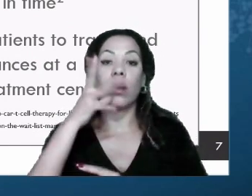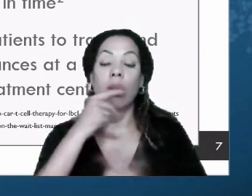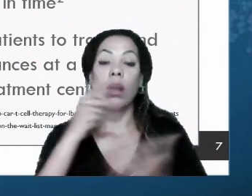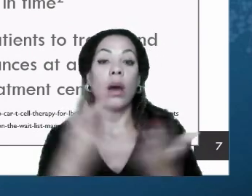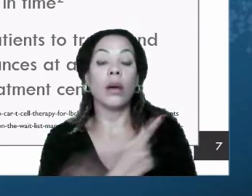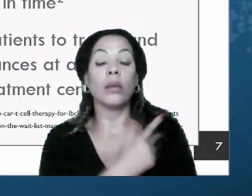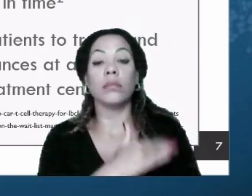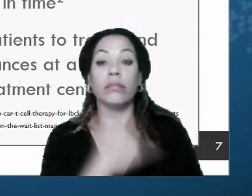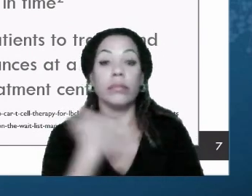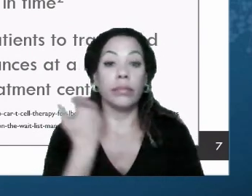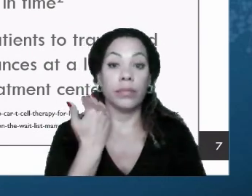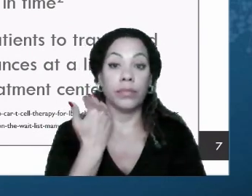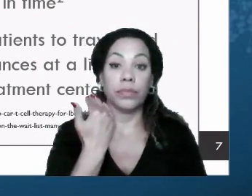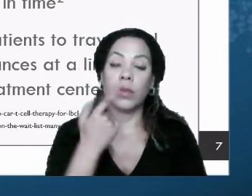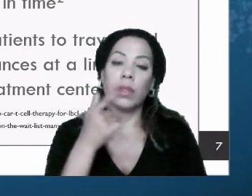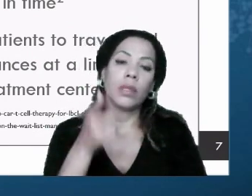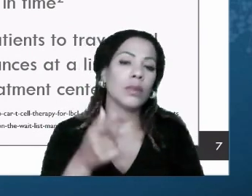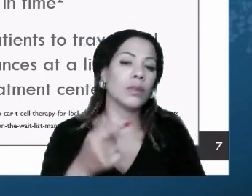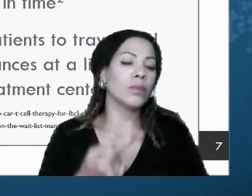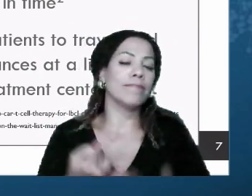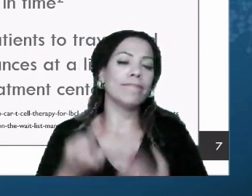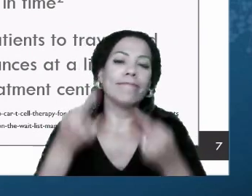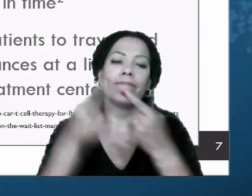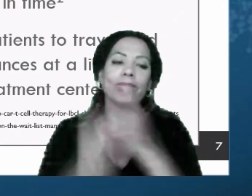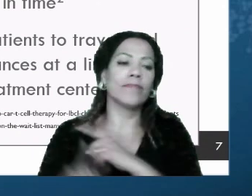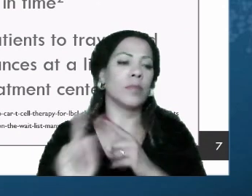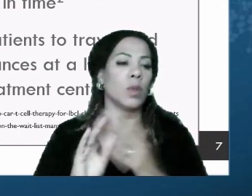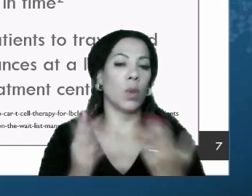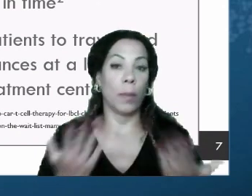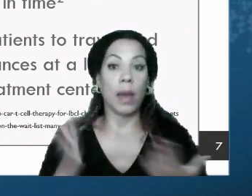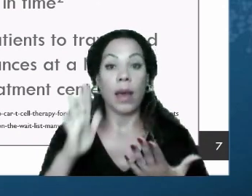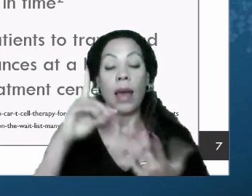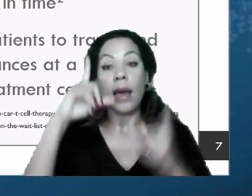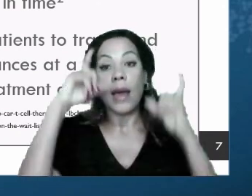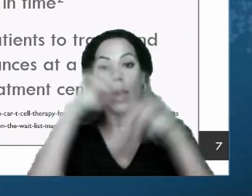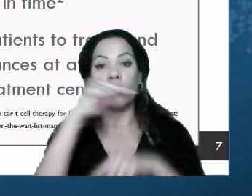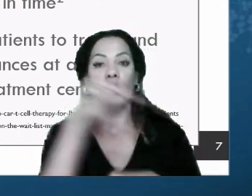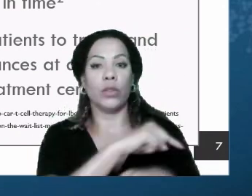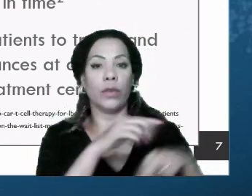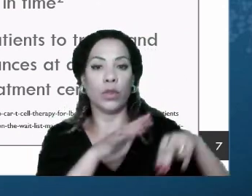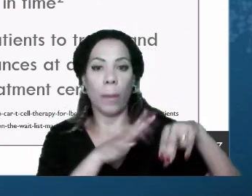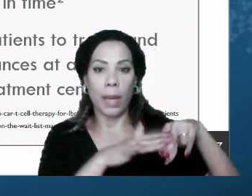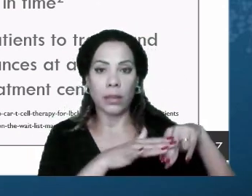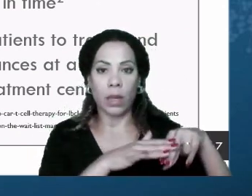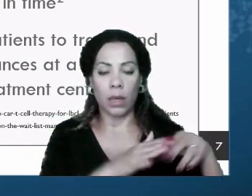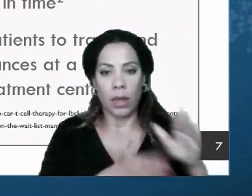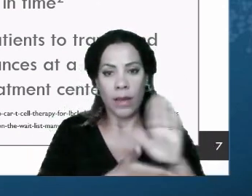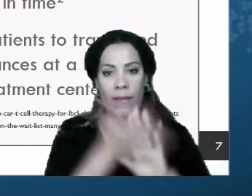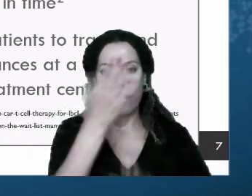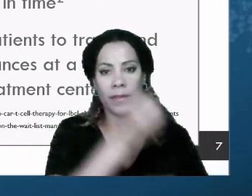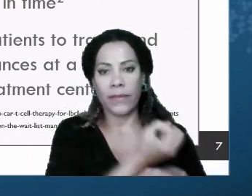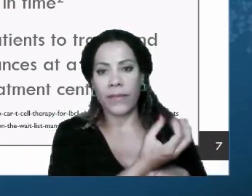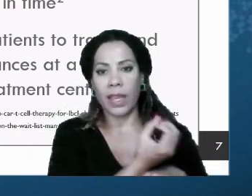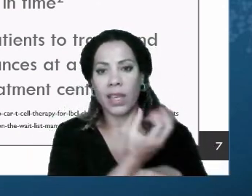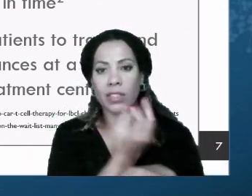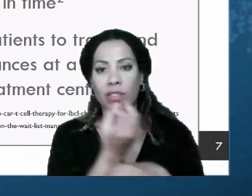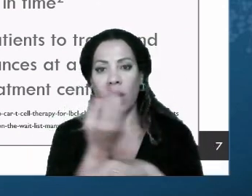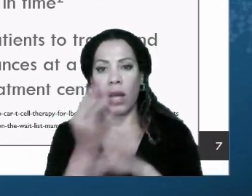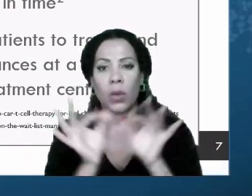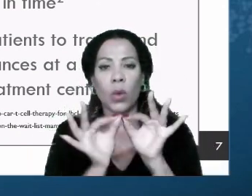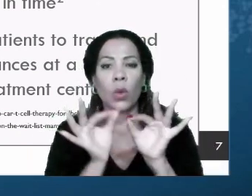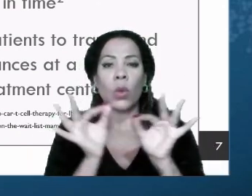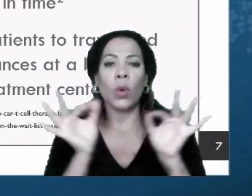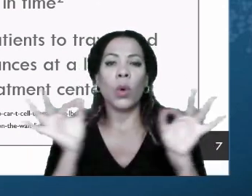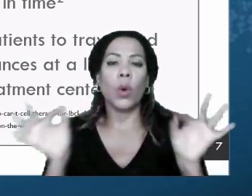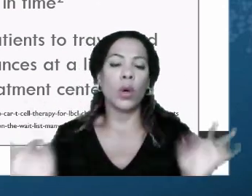a óbito. Isso é inaceitável e é difícil para os pacientes viajarem longas distâncias. porque os centros